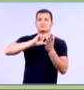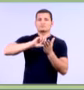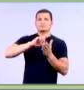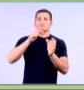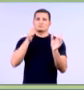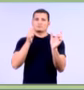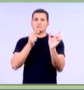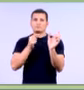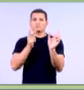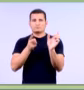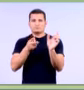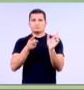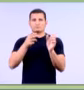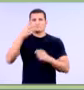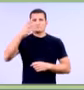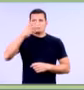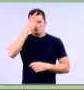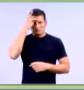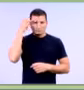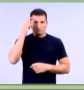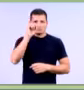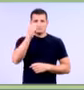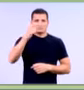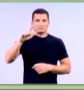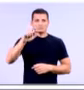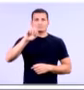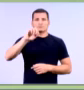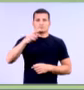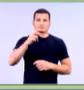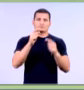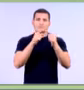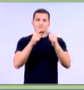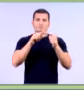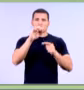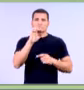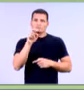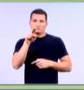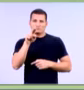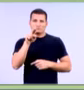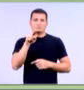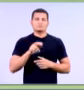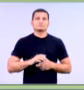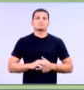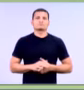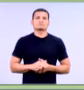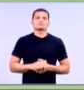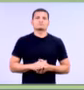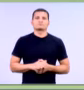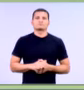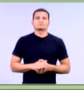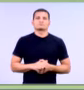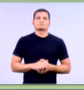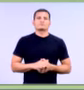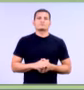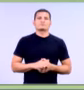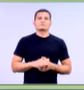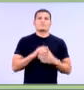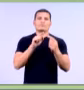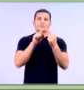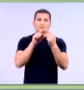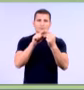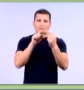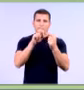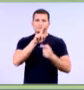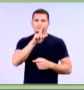ele mesmo, na terceira pessoa do singular ou concordando com o eu, tá? Casos de concordância nominal, os casos